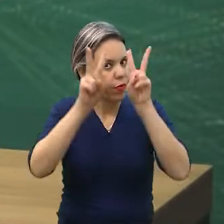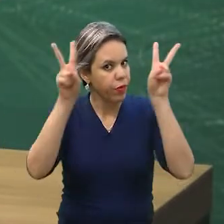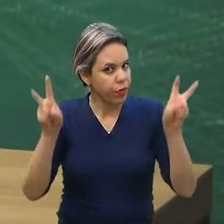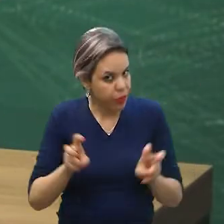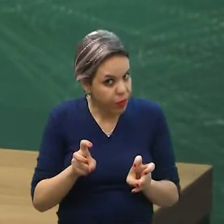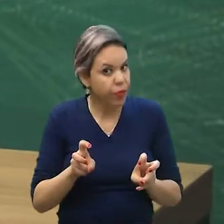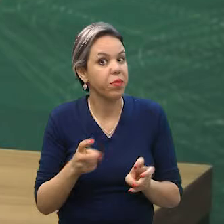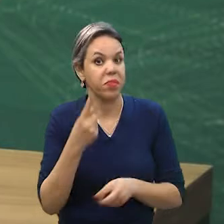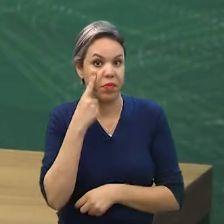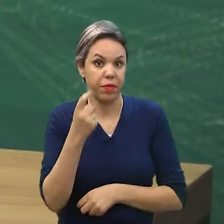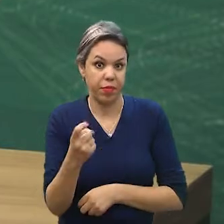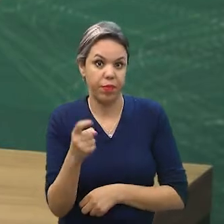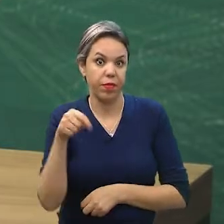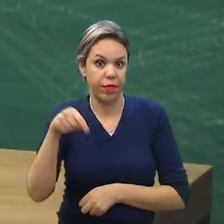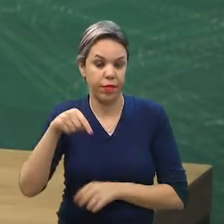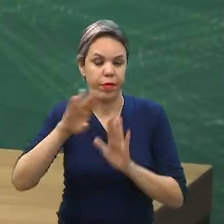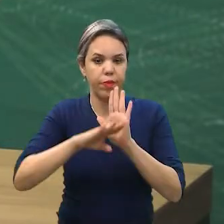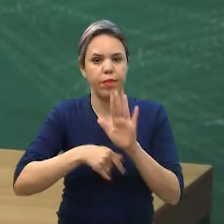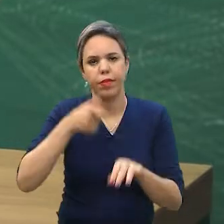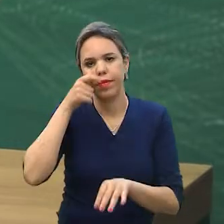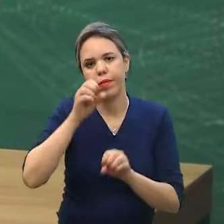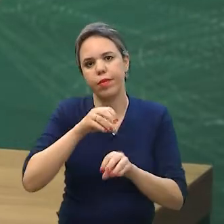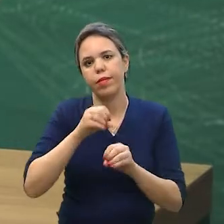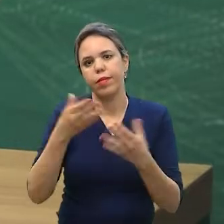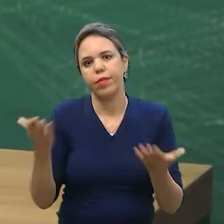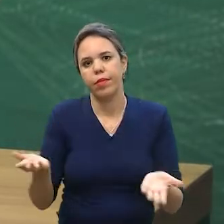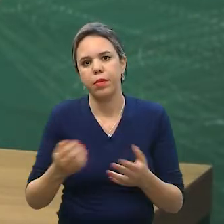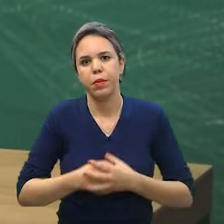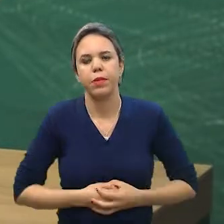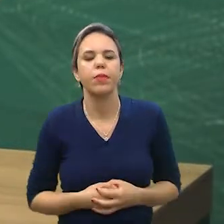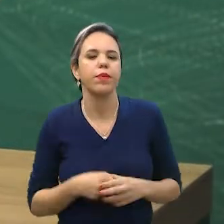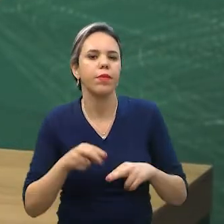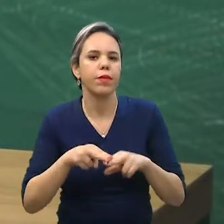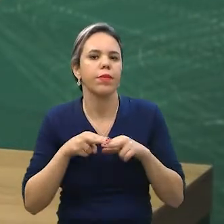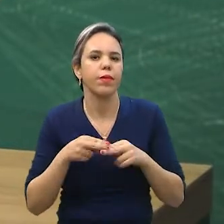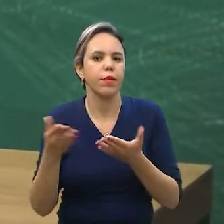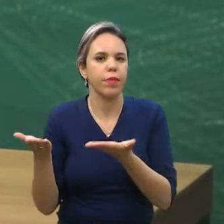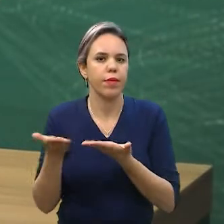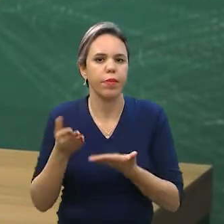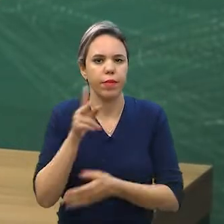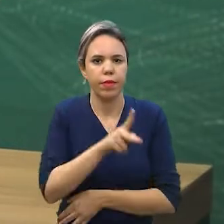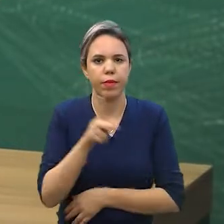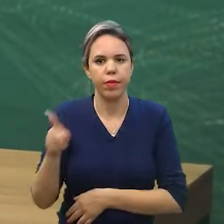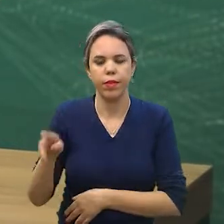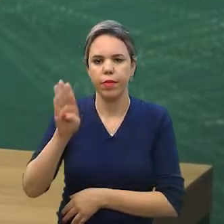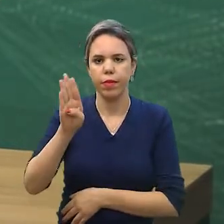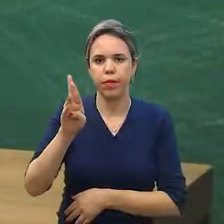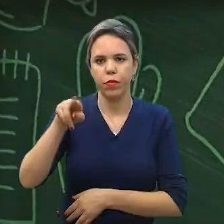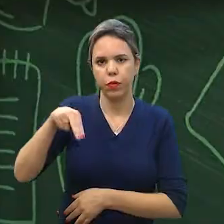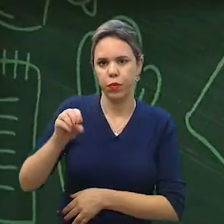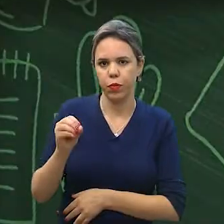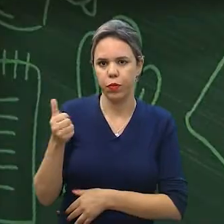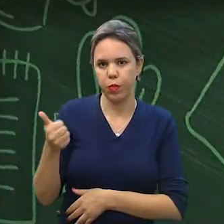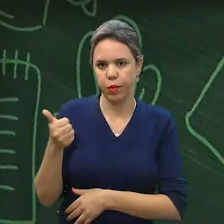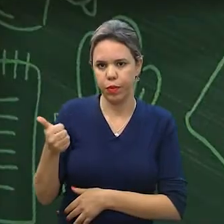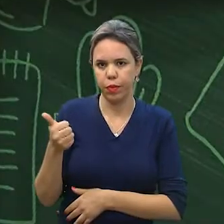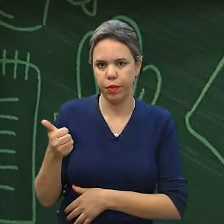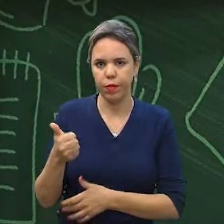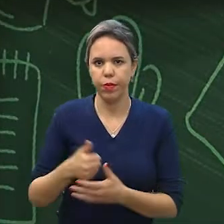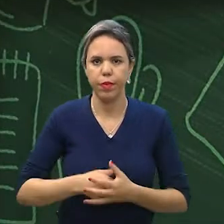tema bem interessante aqui no quadro de Olho na Educação. Por isso a gente recebe o professor Bruno Santos. Tudo bem,